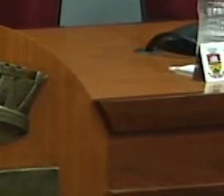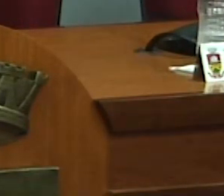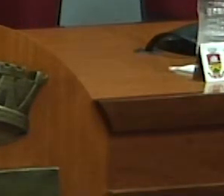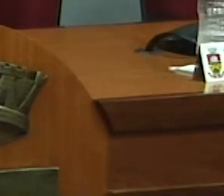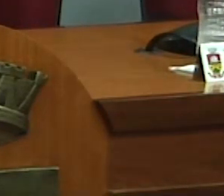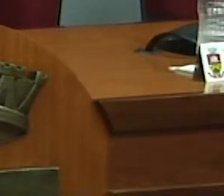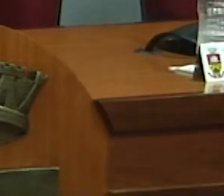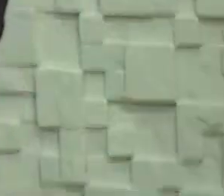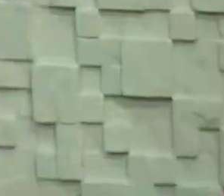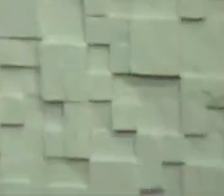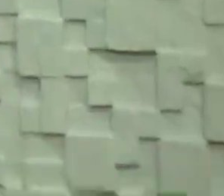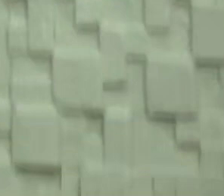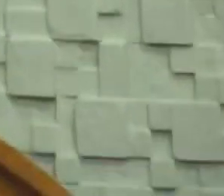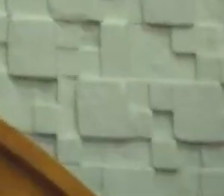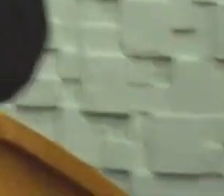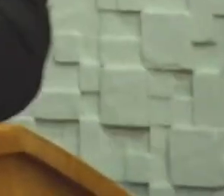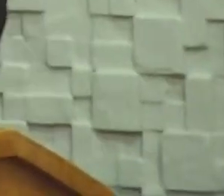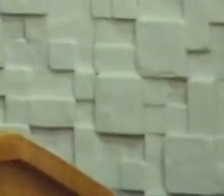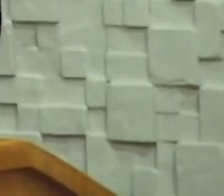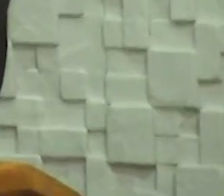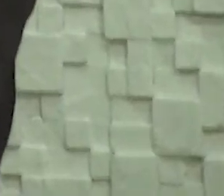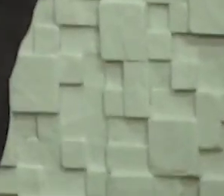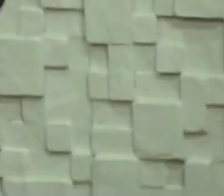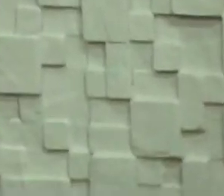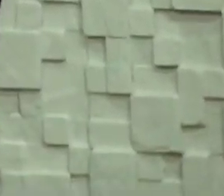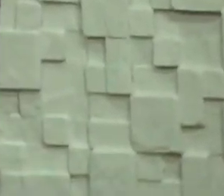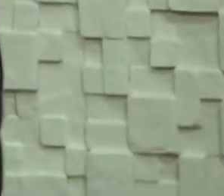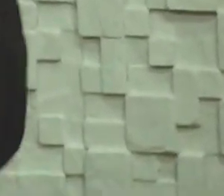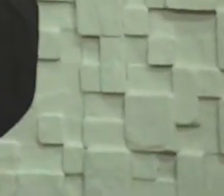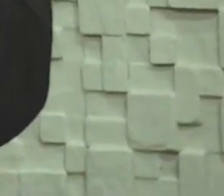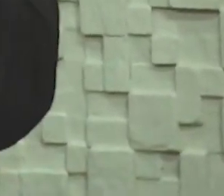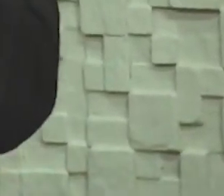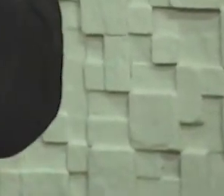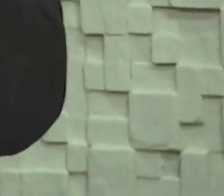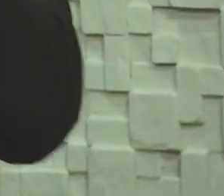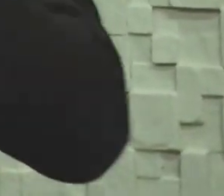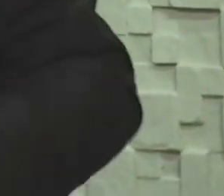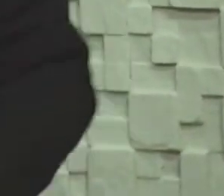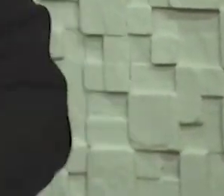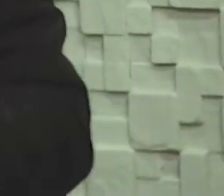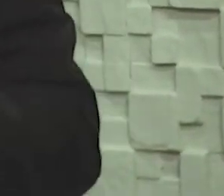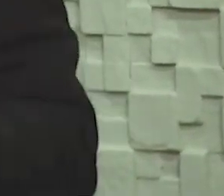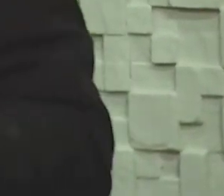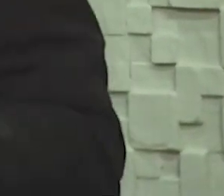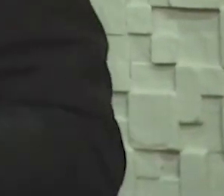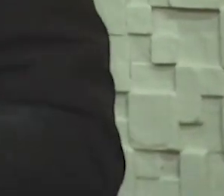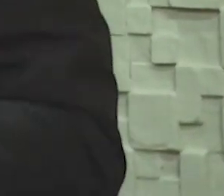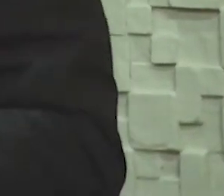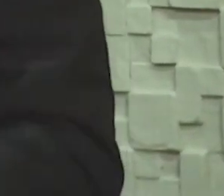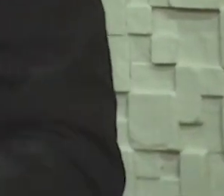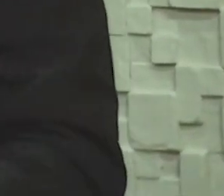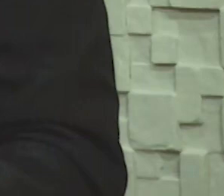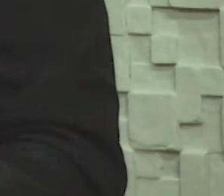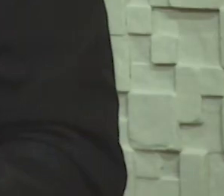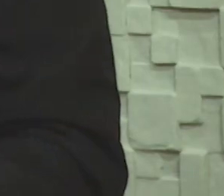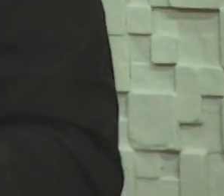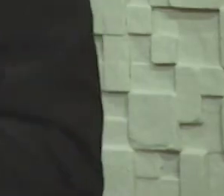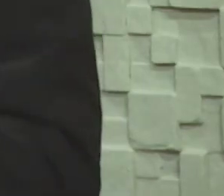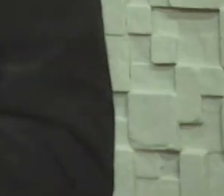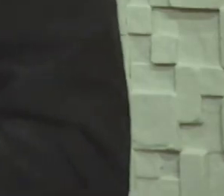boa tarde senhor presidente Serginho nesse momento os colegas vereadores que permanecem aqui assessores